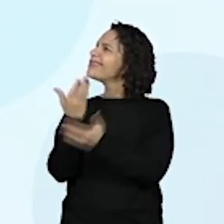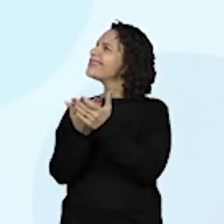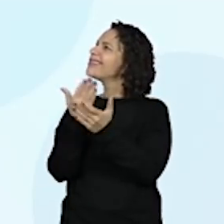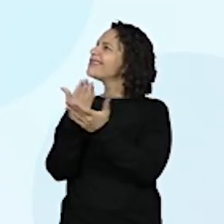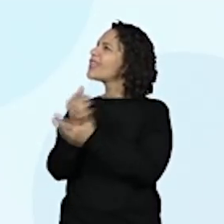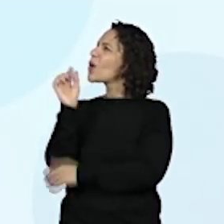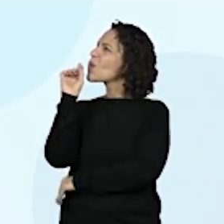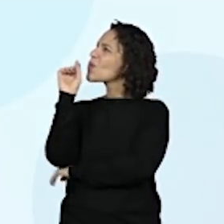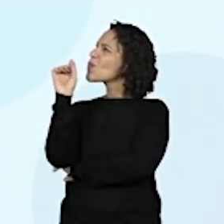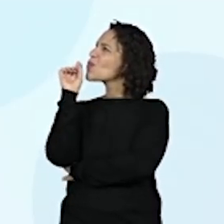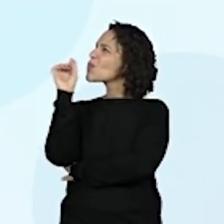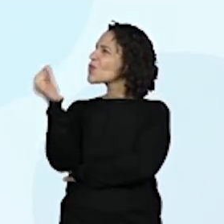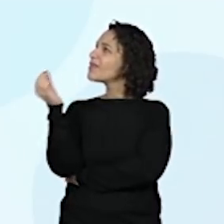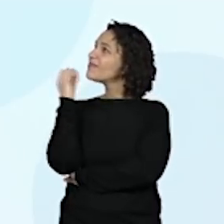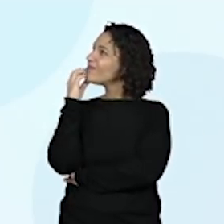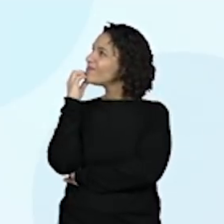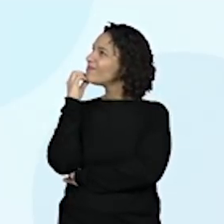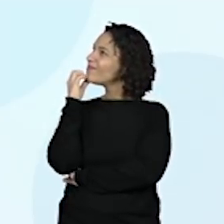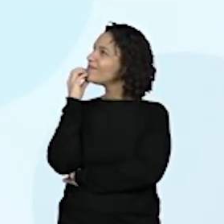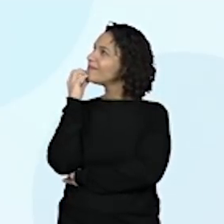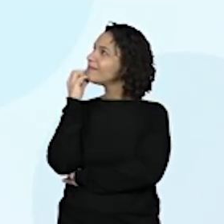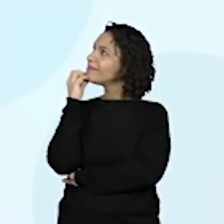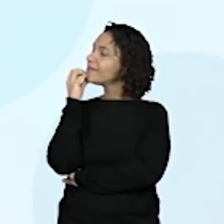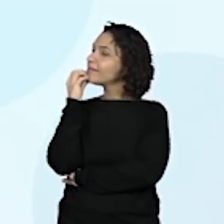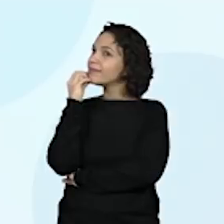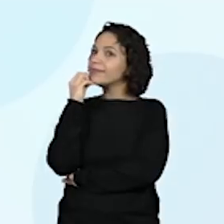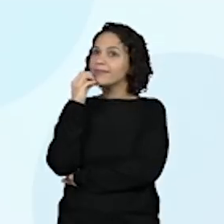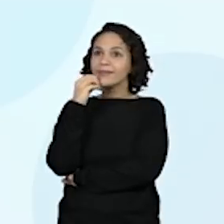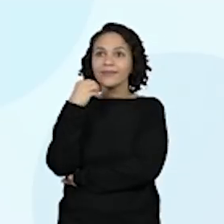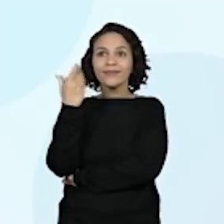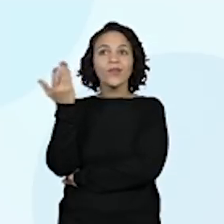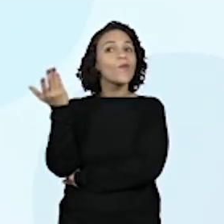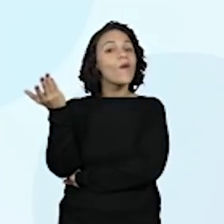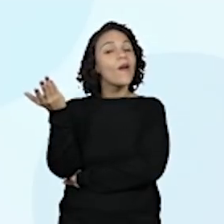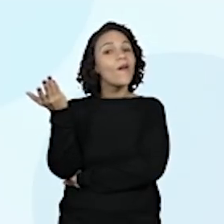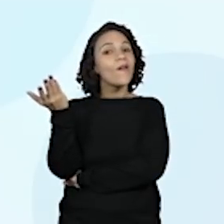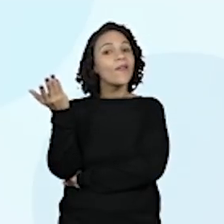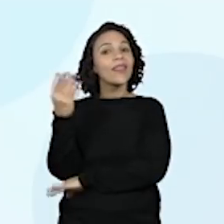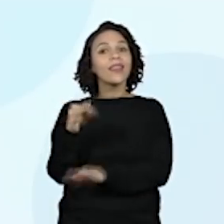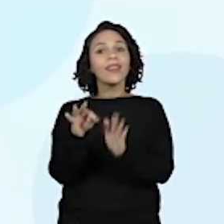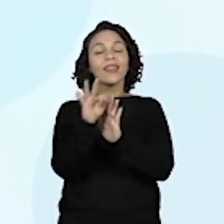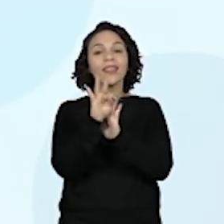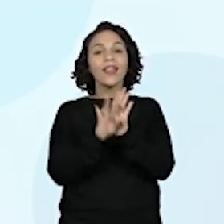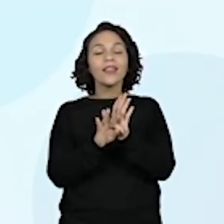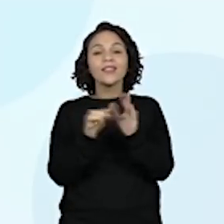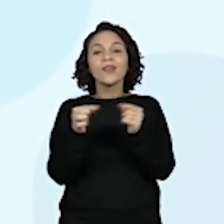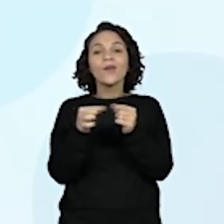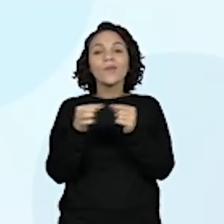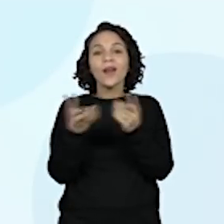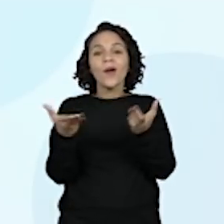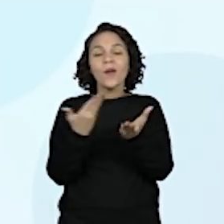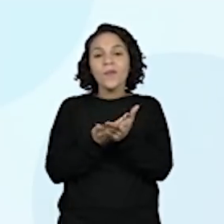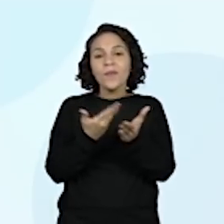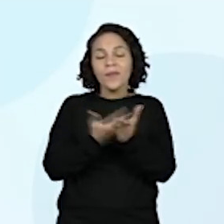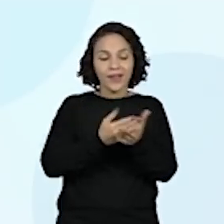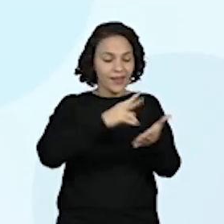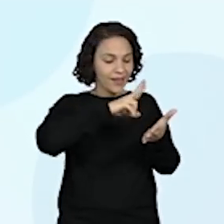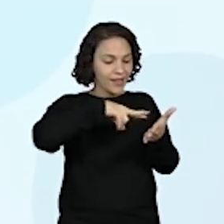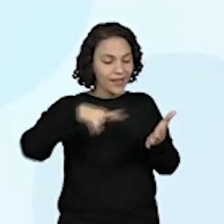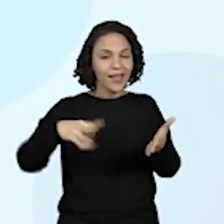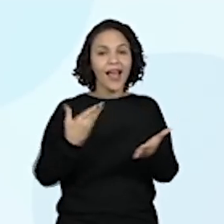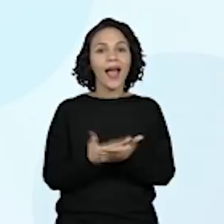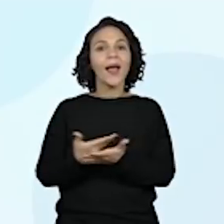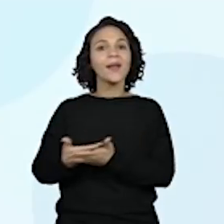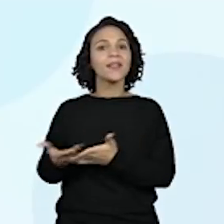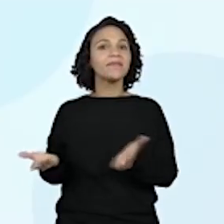nossa leitura. Que gênero textual nós vamos explorar, então, durante esse momento de leitura e essa aula?